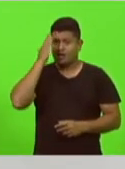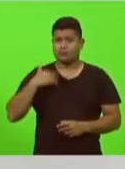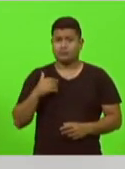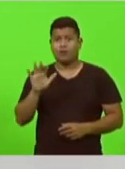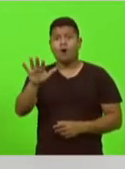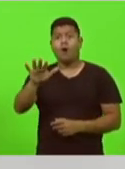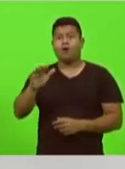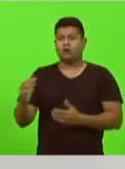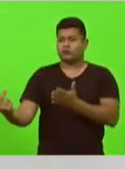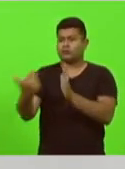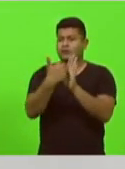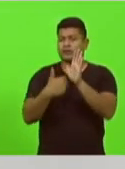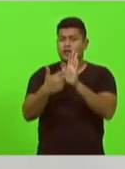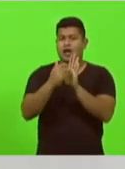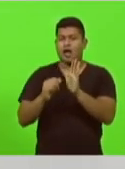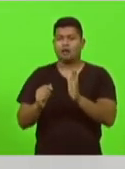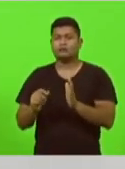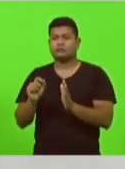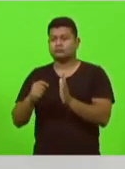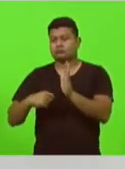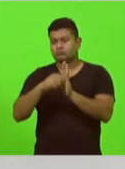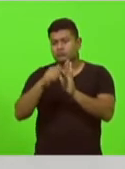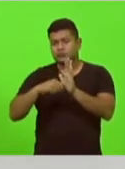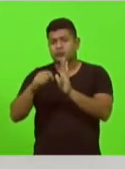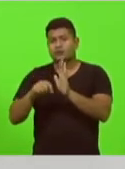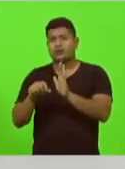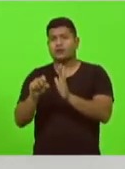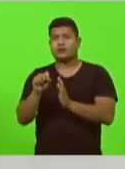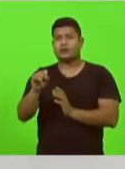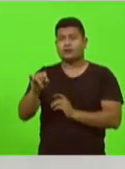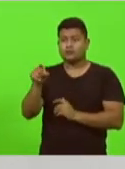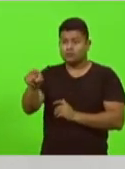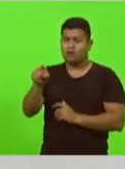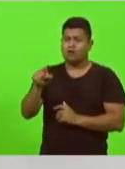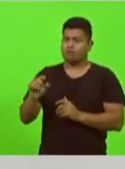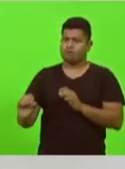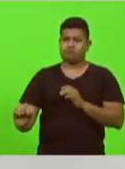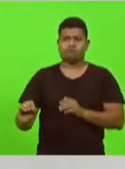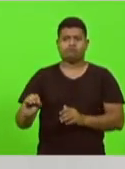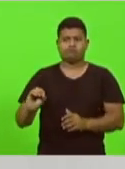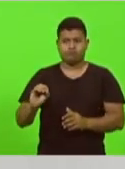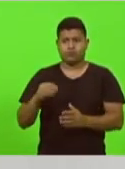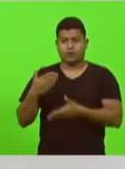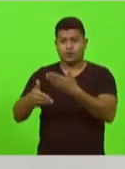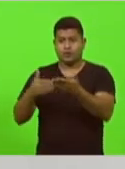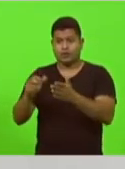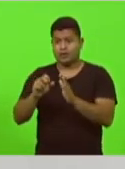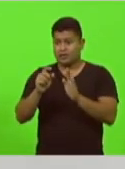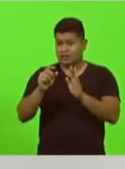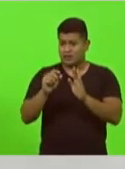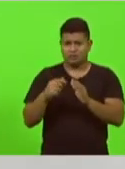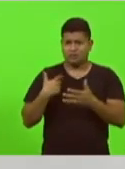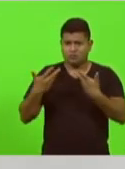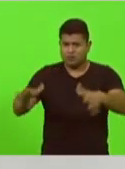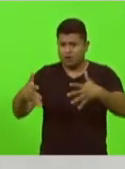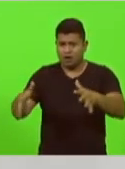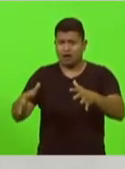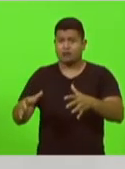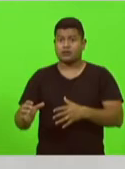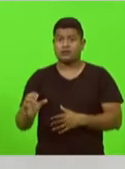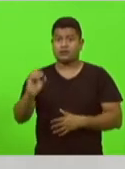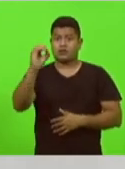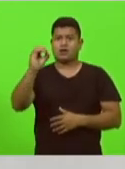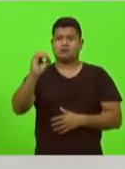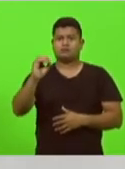que pintar esse desenho, senão tu vai tirar zero. Ainda que ele possa não pintar, tirar zero, ele está